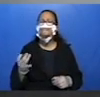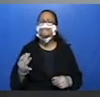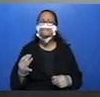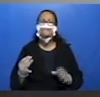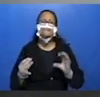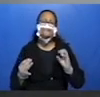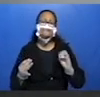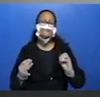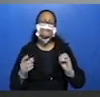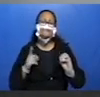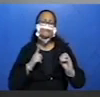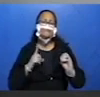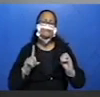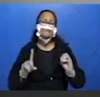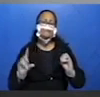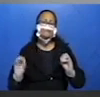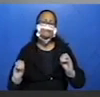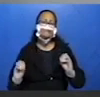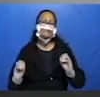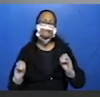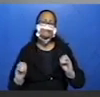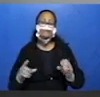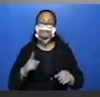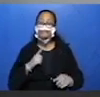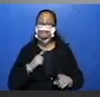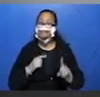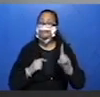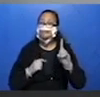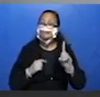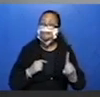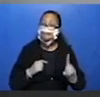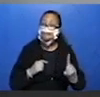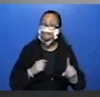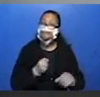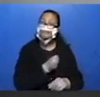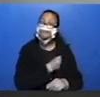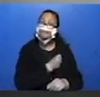10? Professora, é uma dezena, tem um zero.